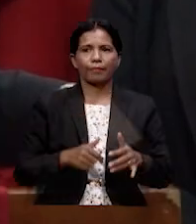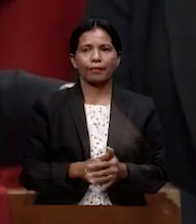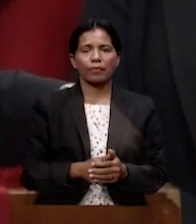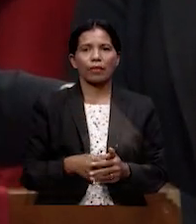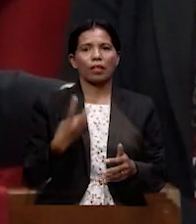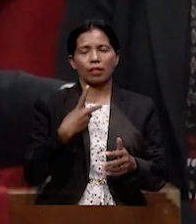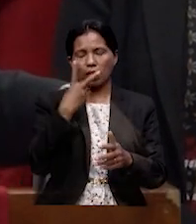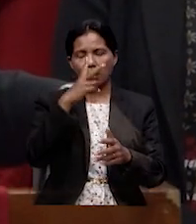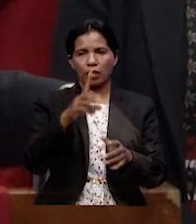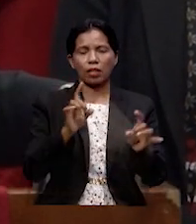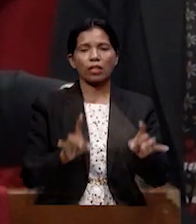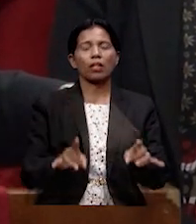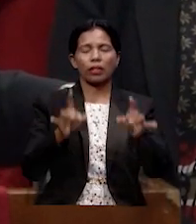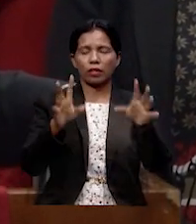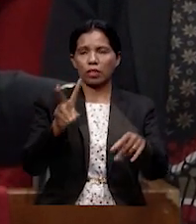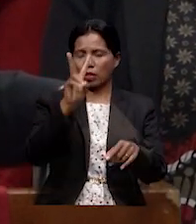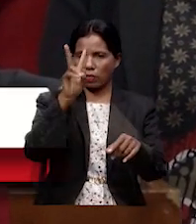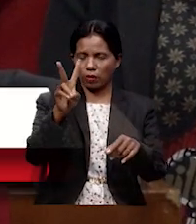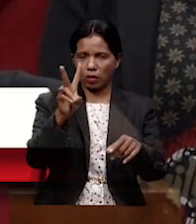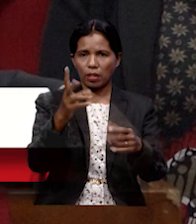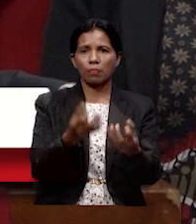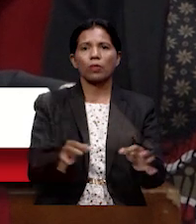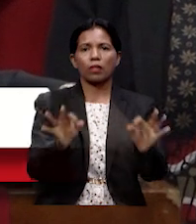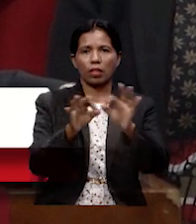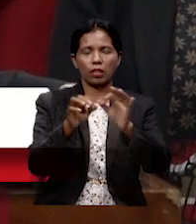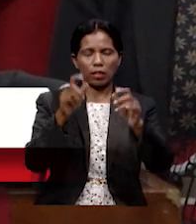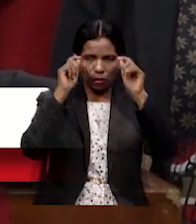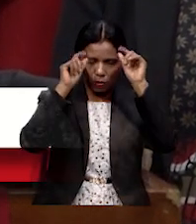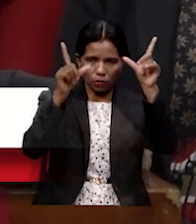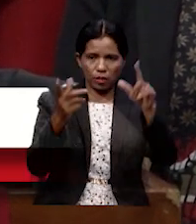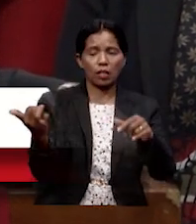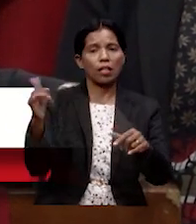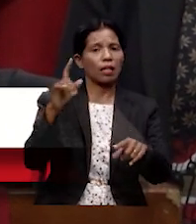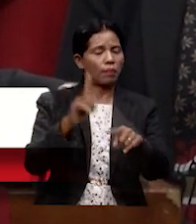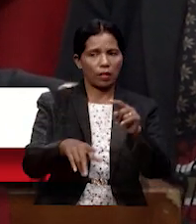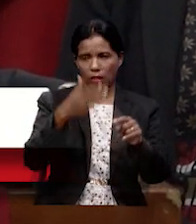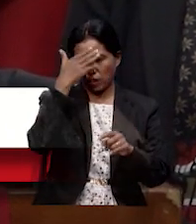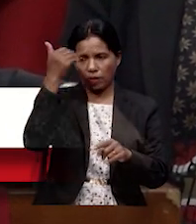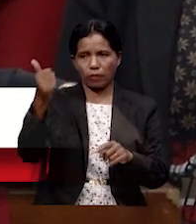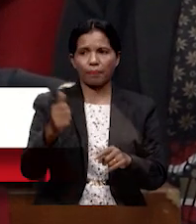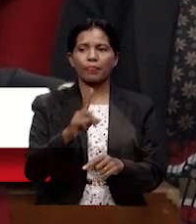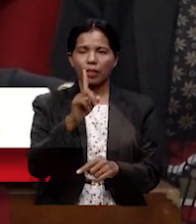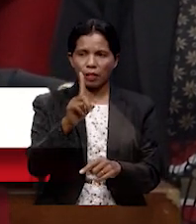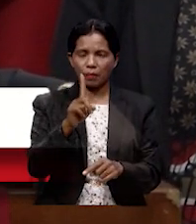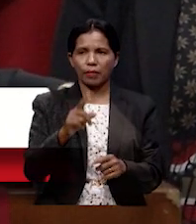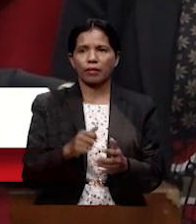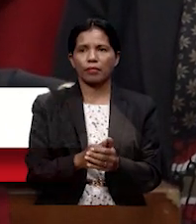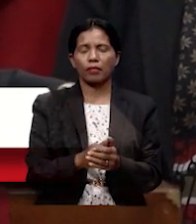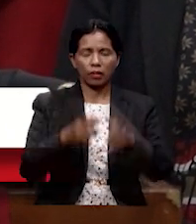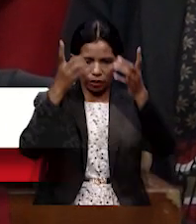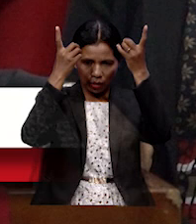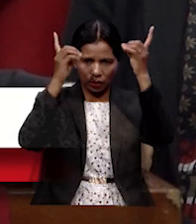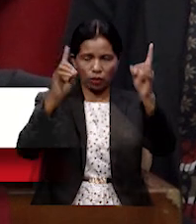Austrália é boa rua que é importante que Timor a ser la bele halua. Ida mak dihansane, decision itu